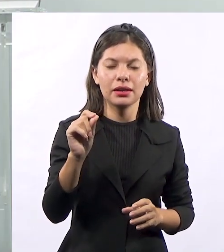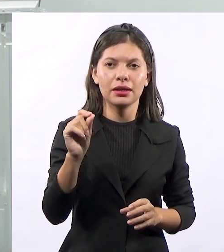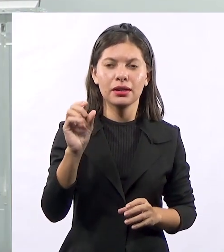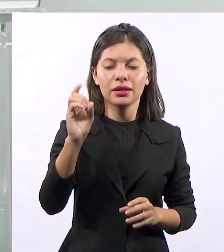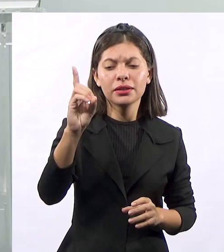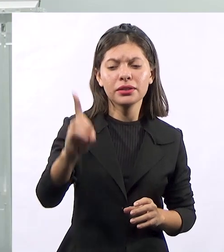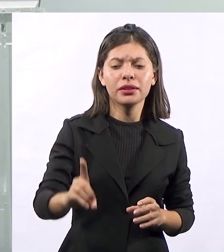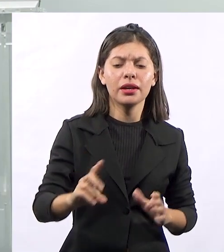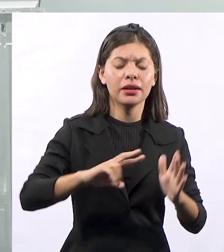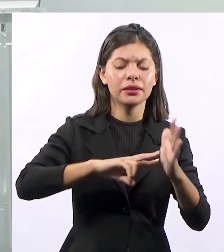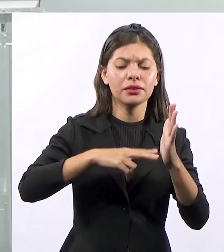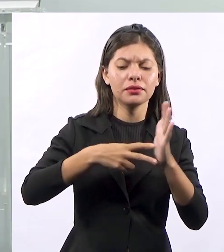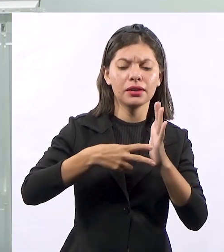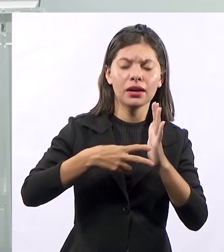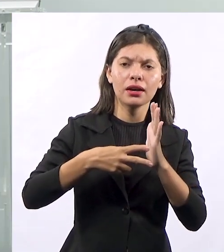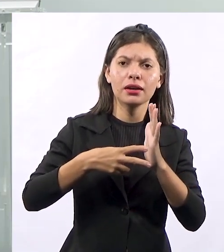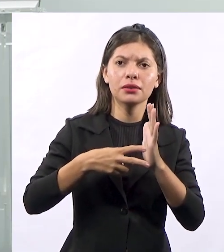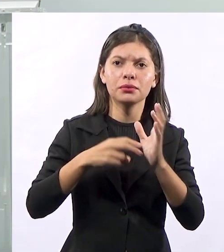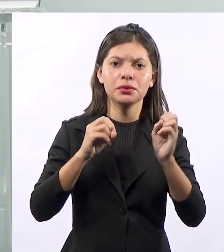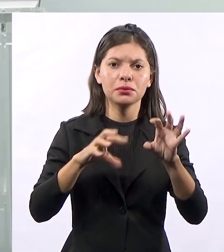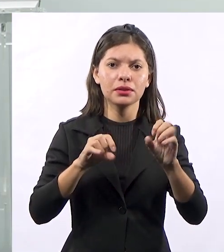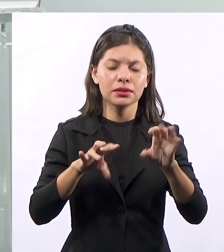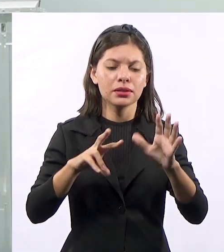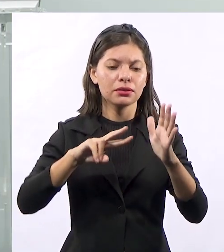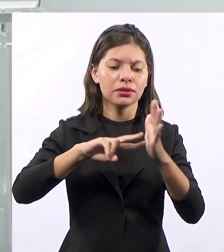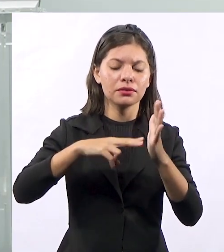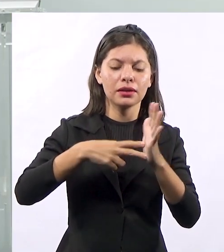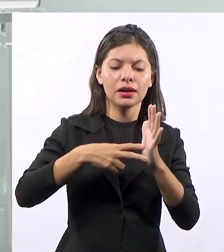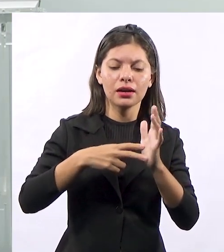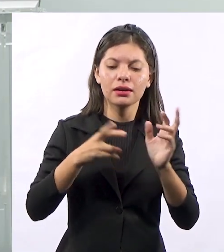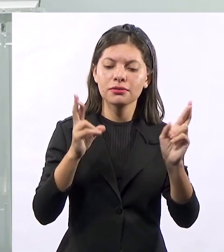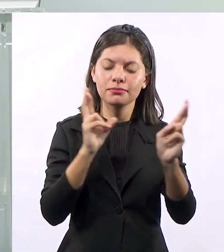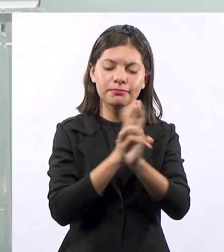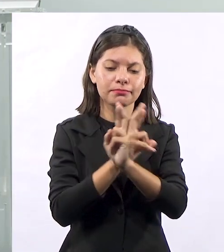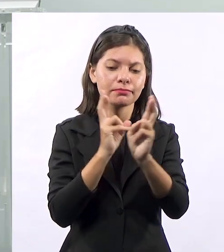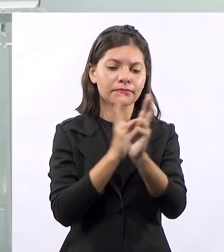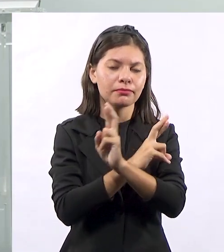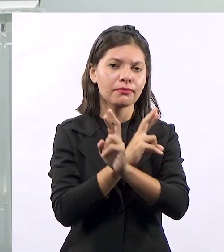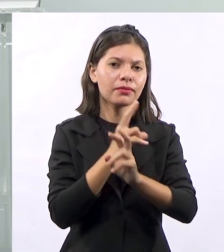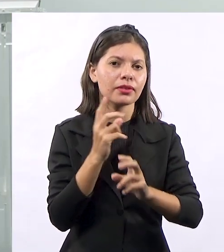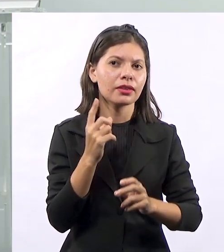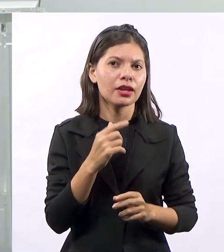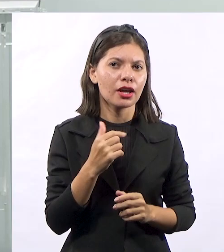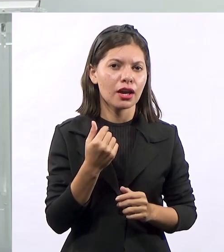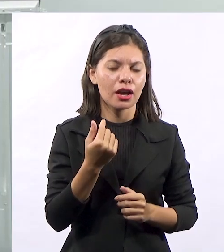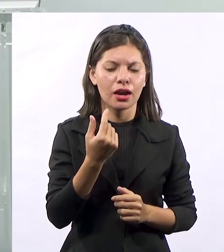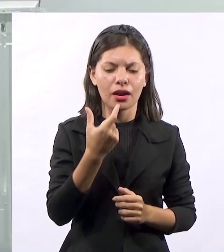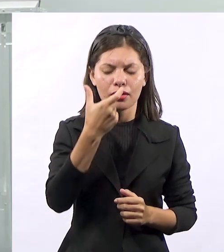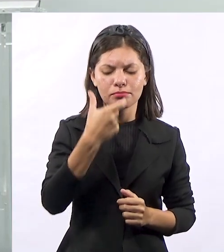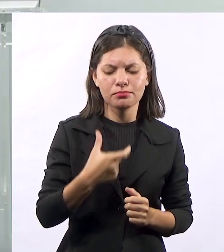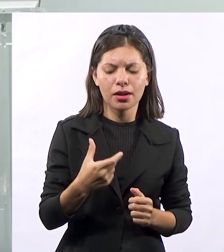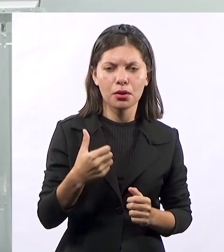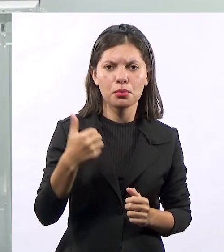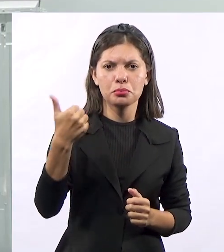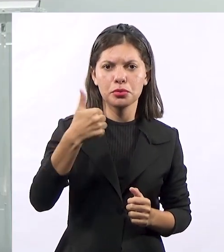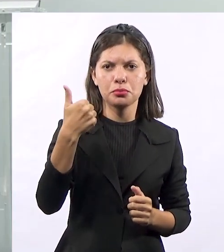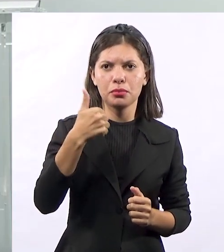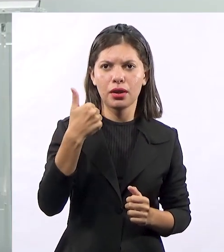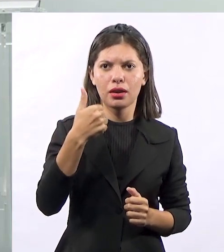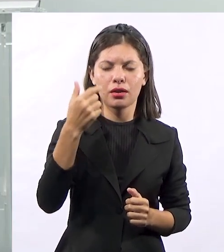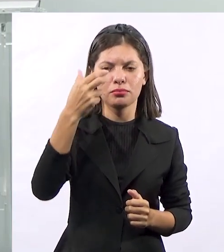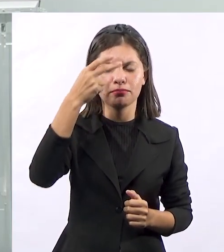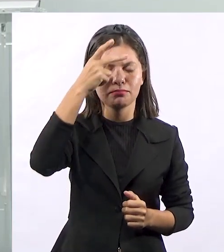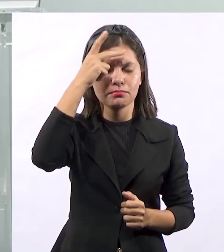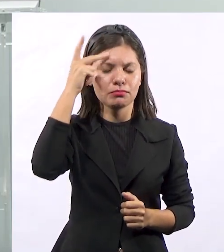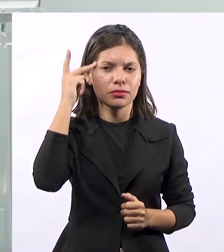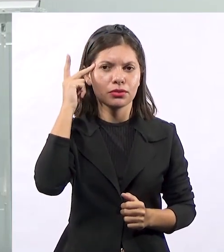educação, não é? Como esses dois se relacionam. E fui eu a primeira pessoa a falar sobre direito e sobre educação?